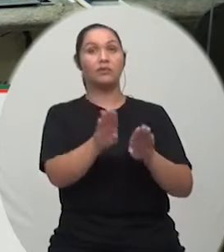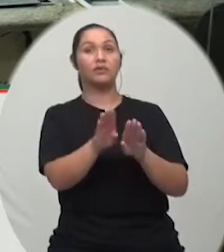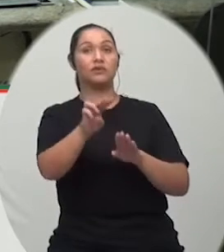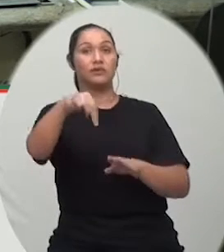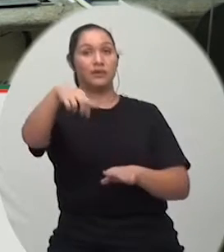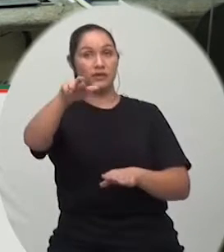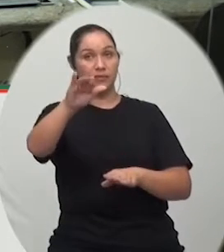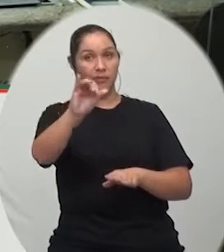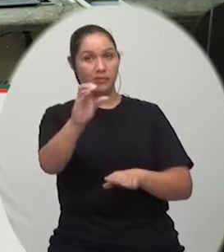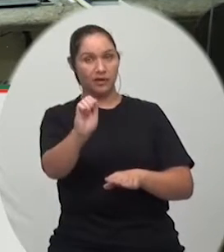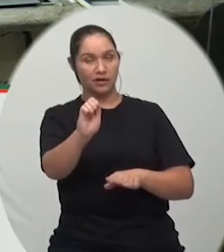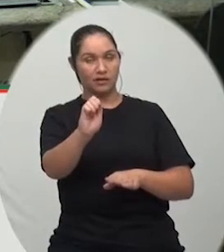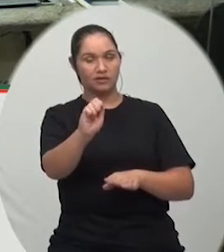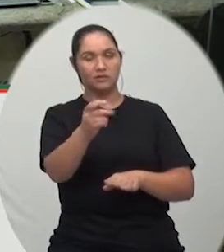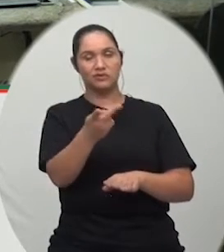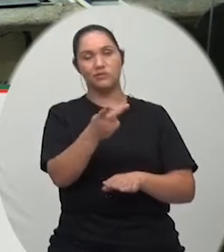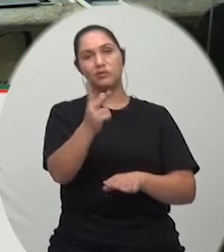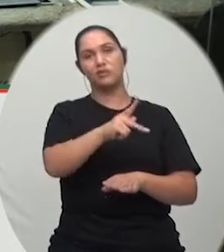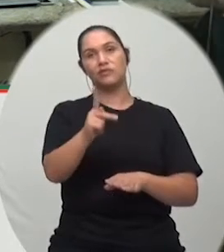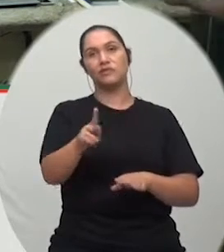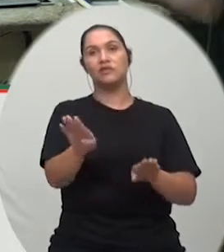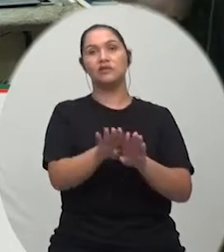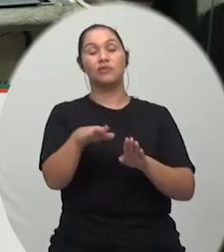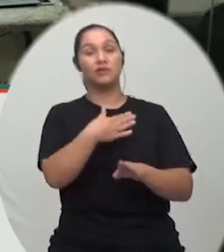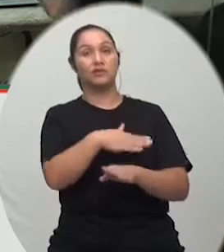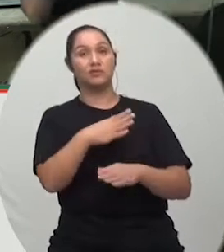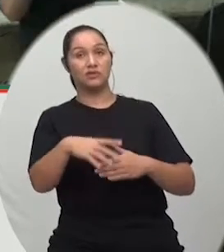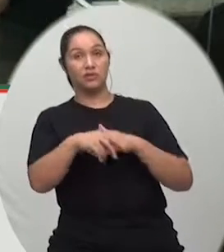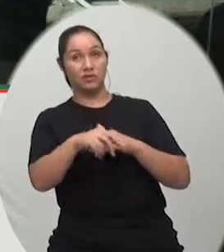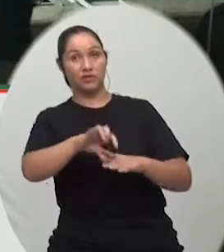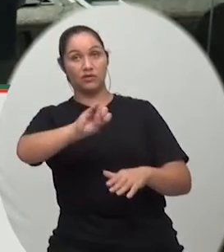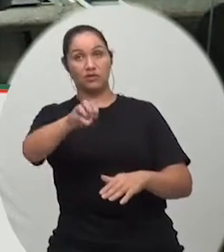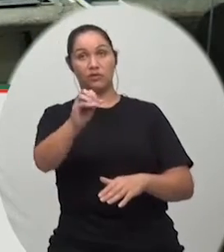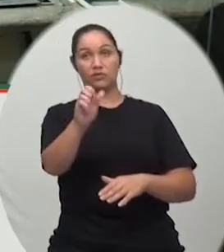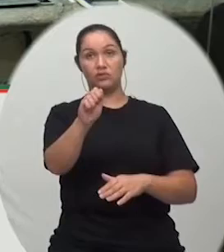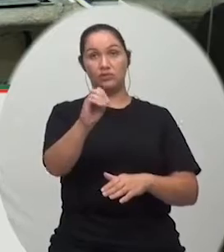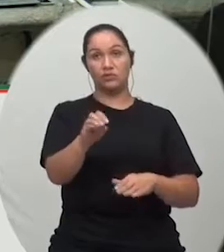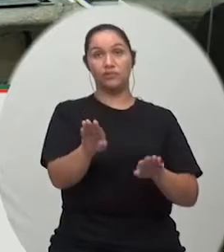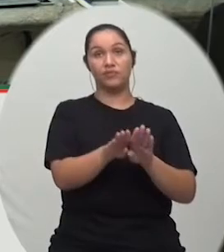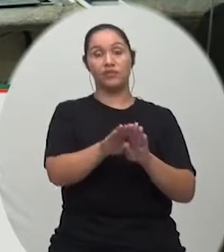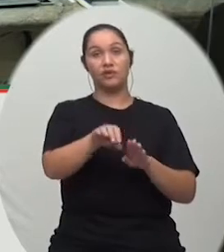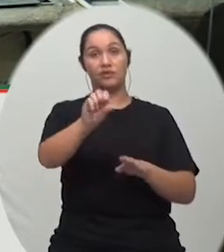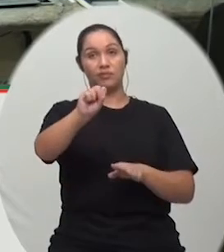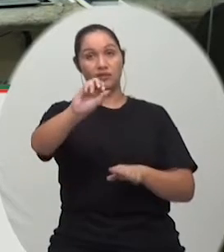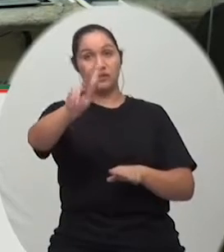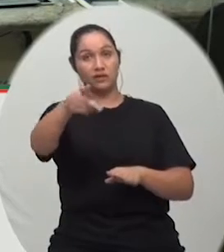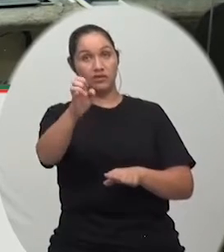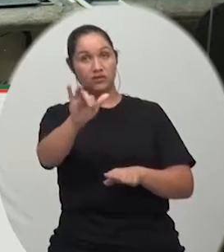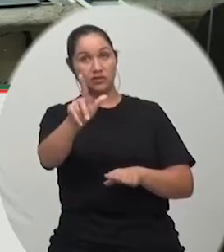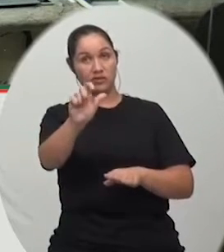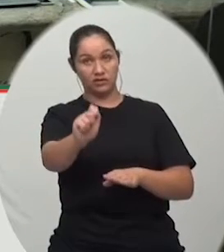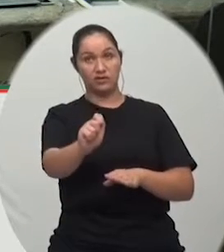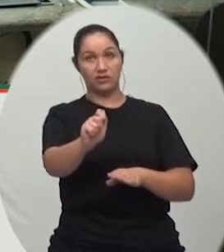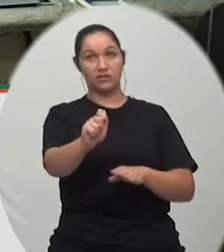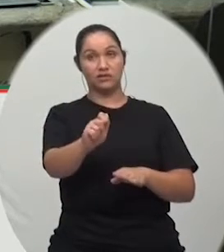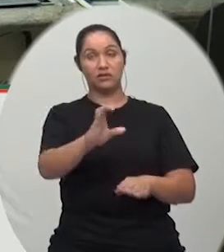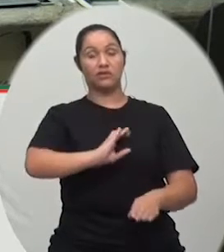adjunta, cumprimentar o professor João de Mello, a professora Sheila, coordenadora do